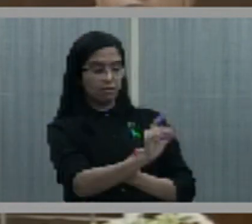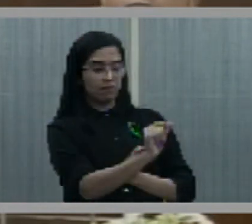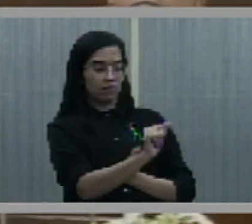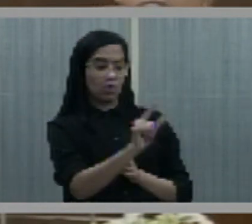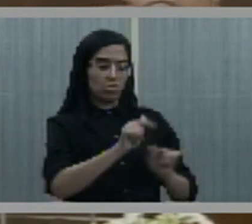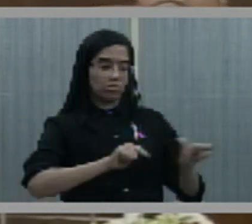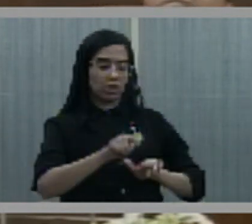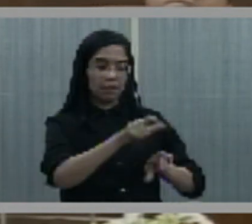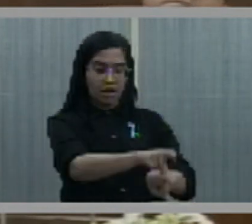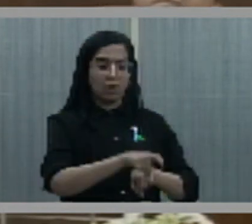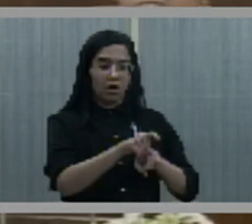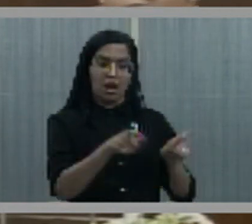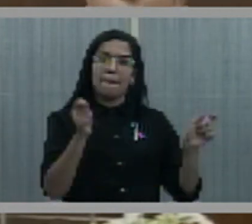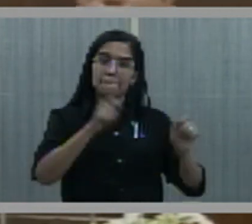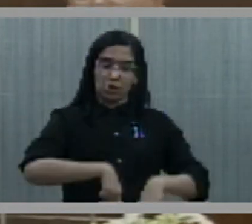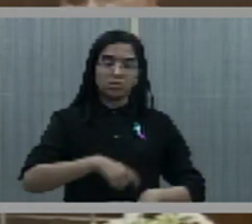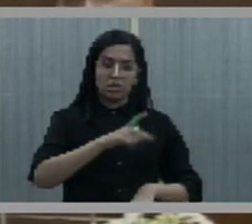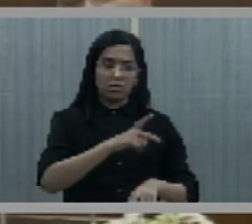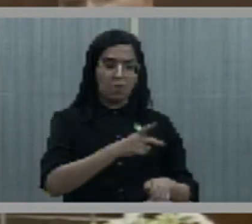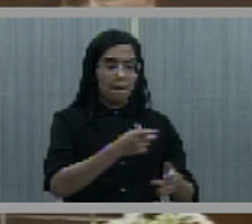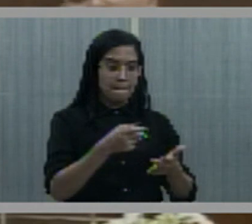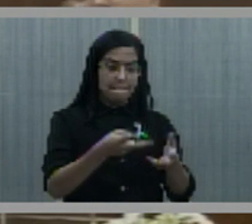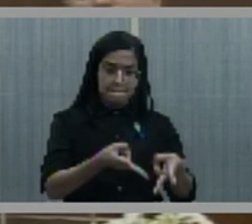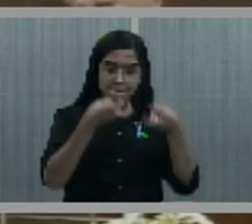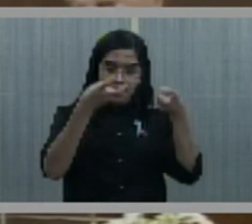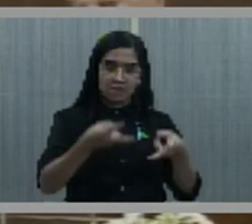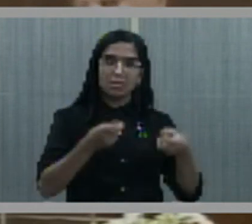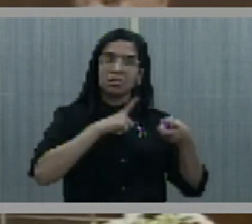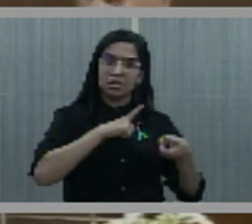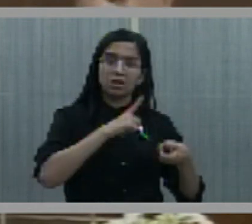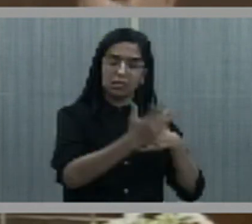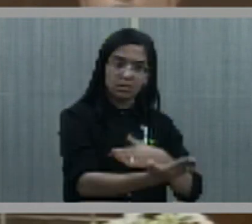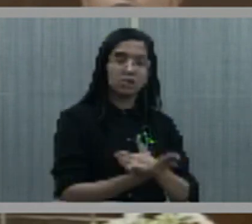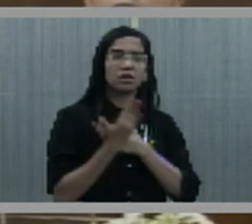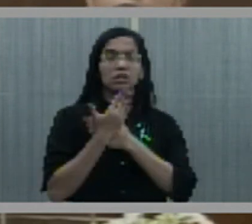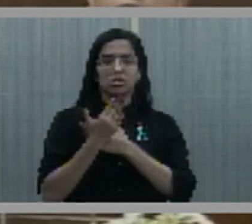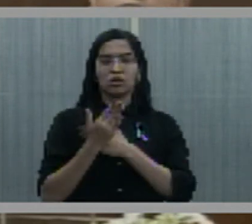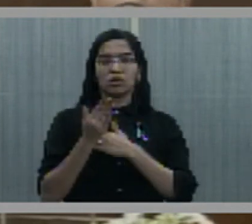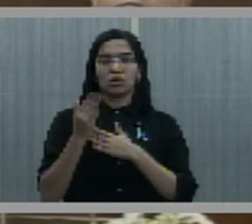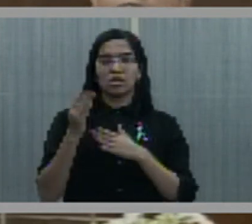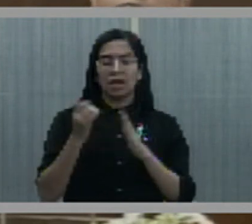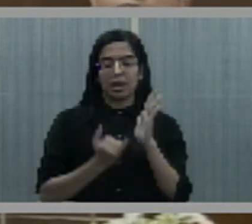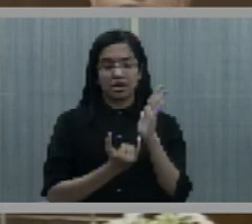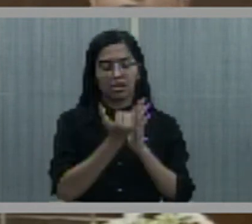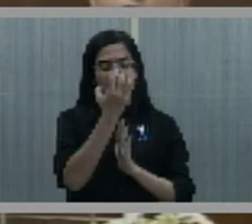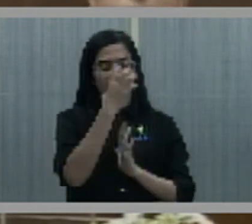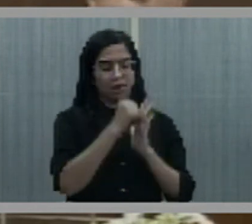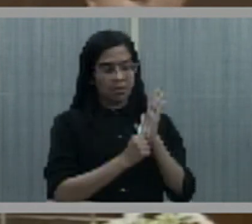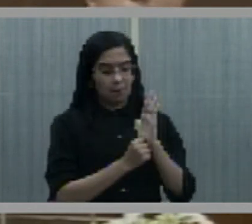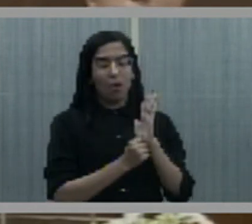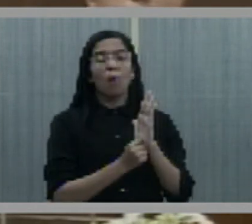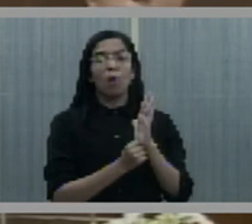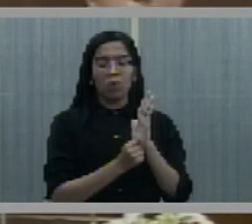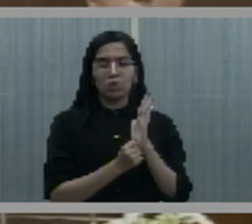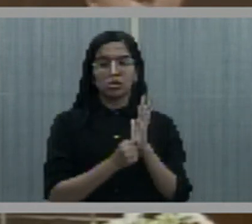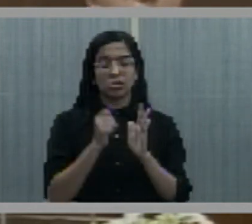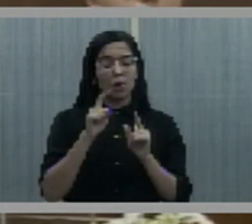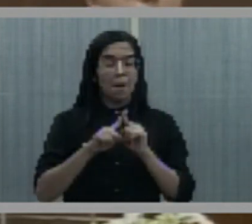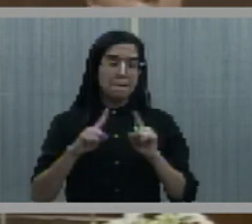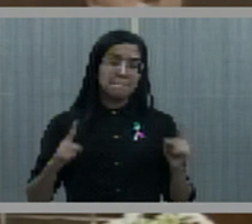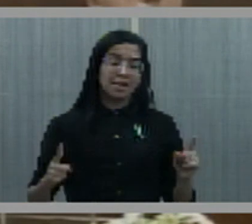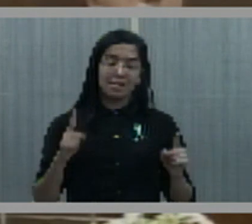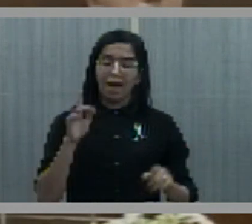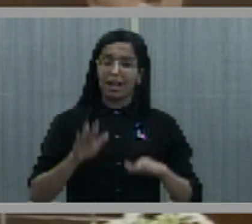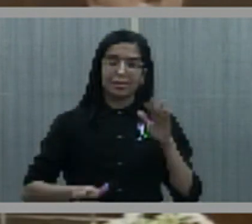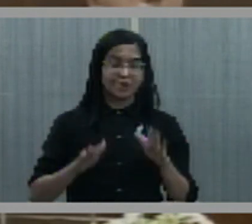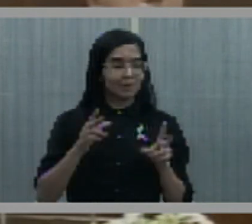agronegócio, dos que contribuem com a maior fatia de impostos do Estado e não percebem, muitas vezes, o